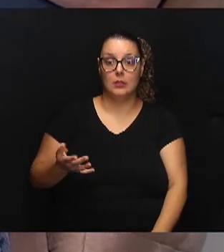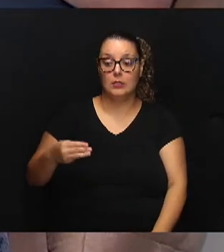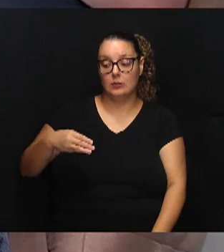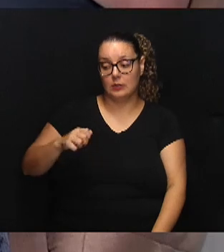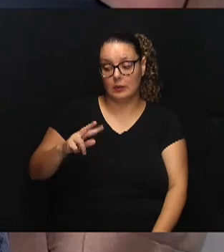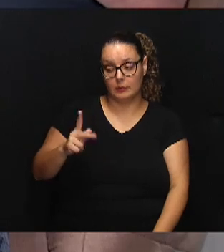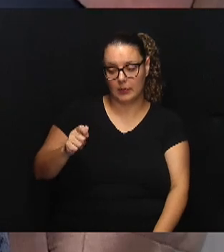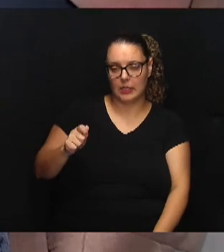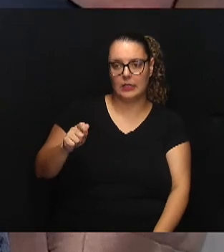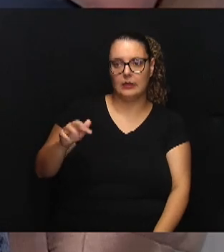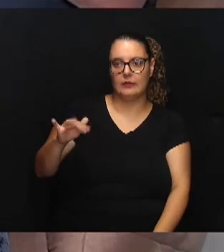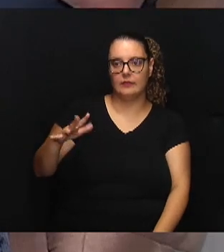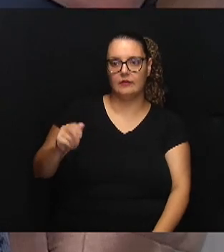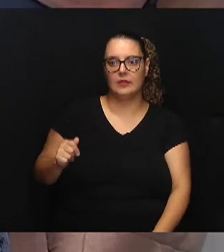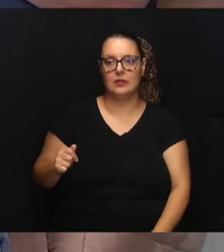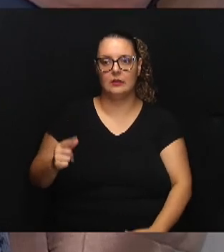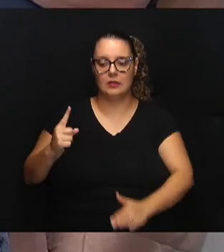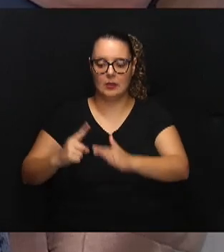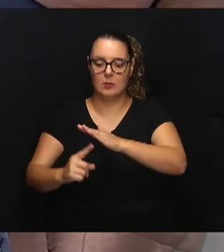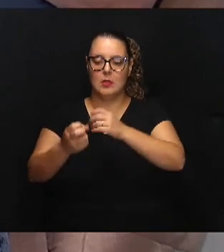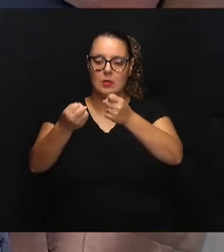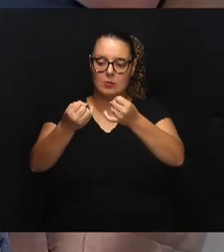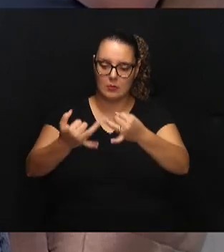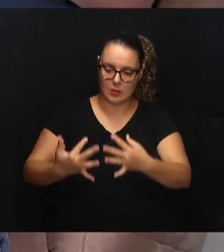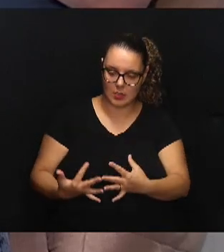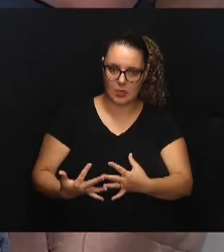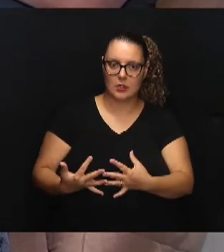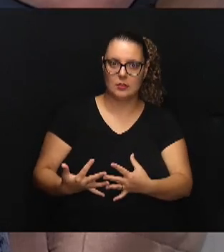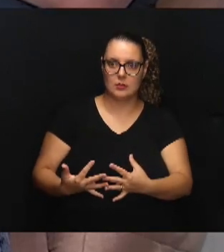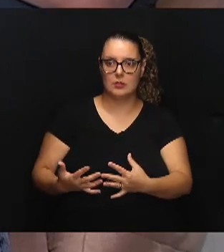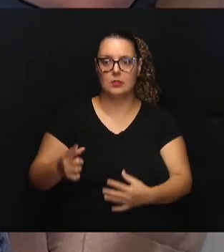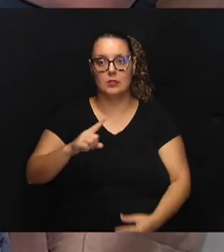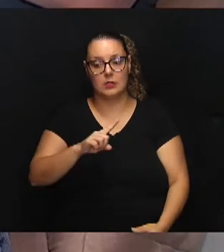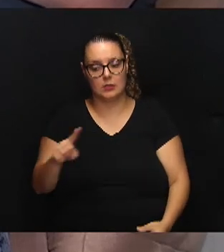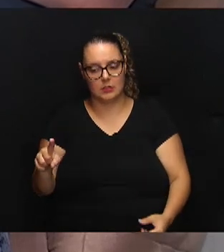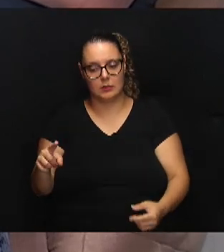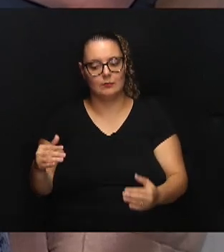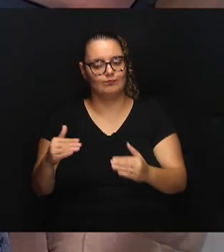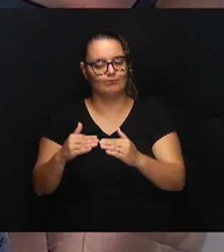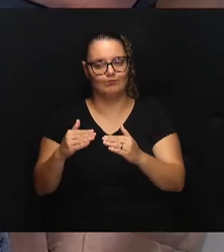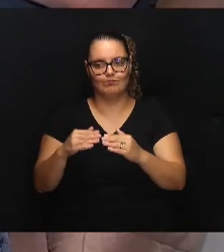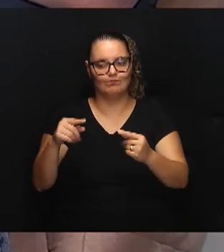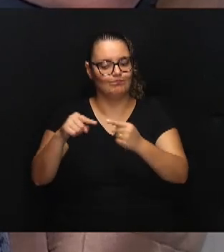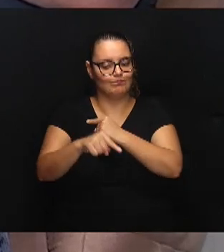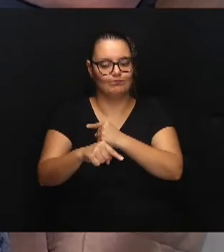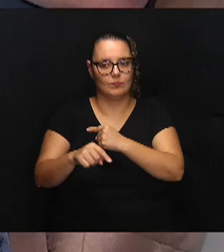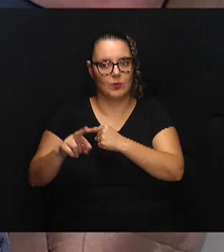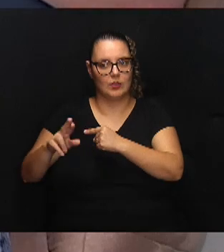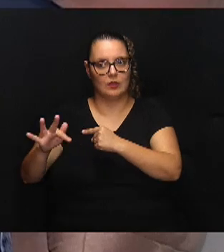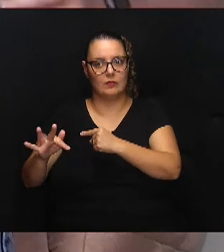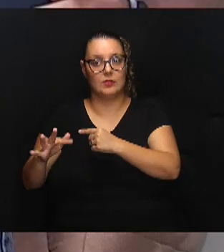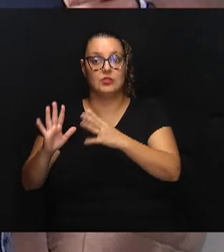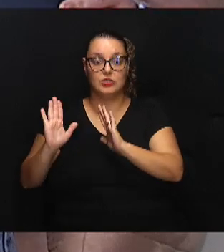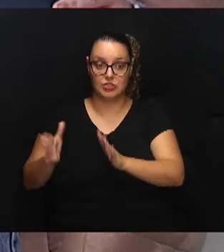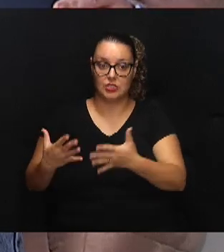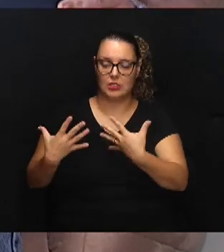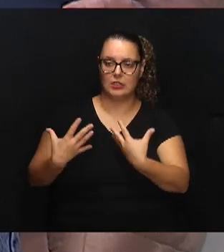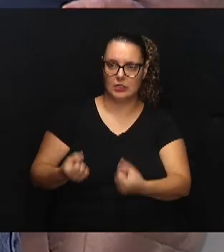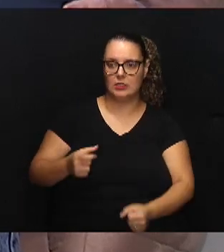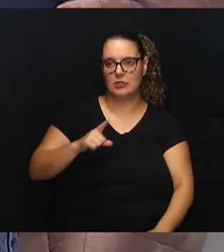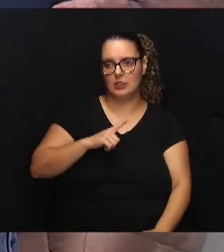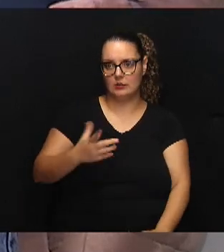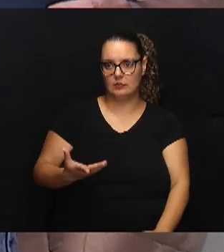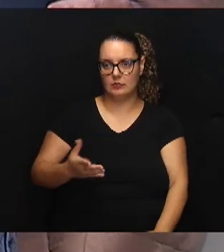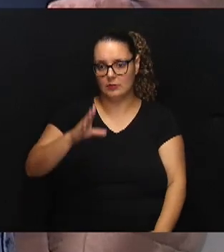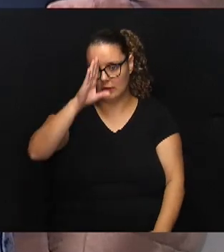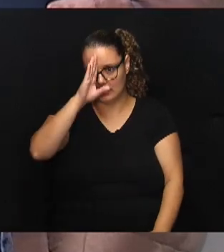fina significa prestar informações que não batem com aquilo que a Receita Federal já tem. Então, principalmente